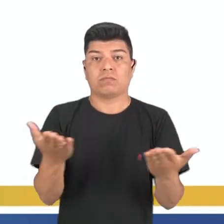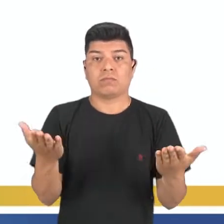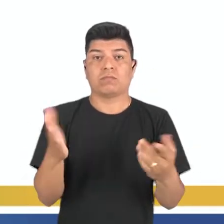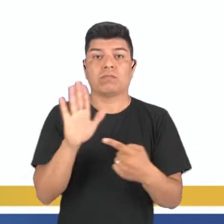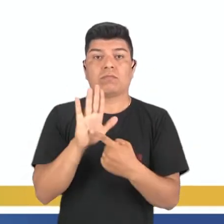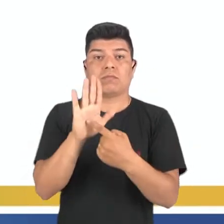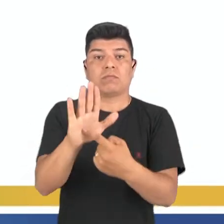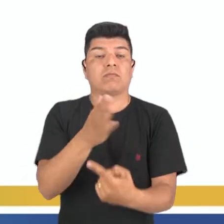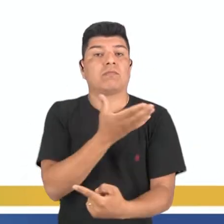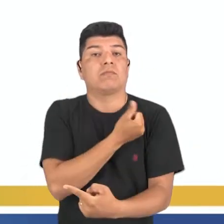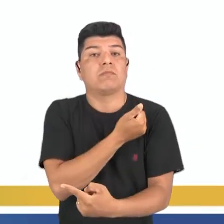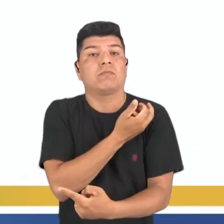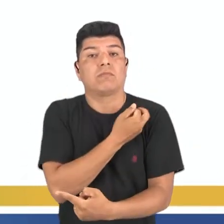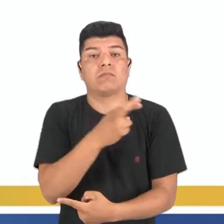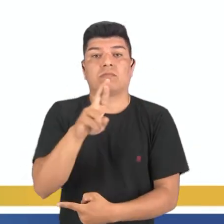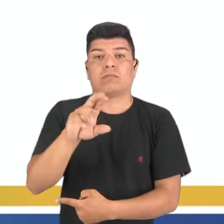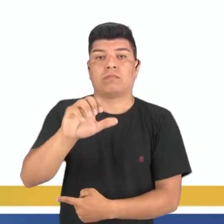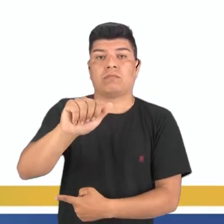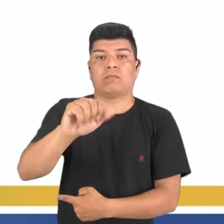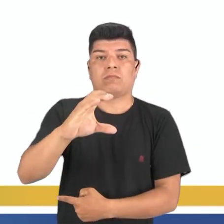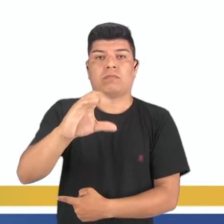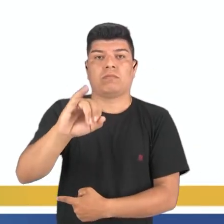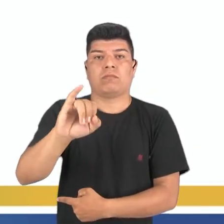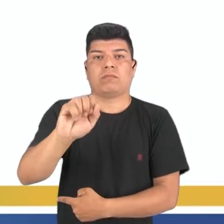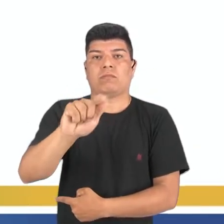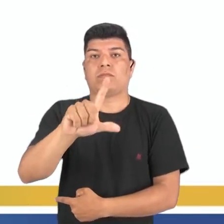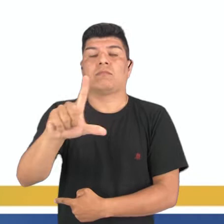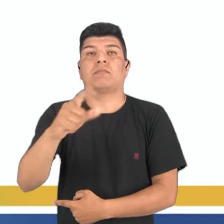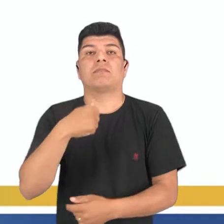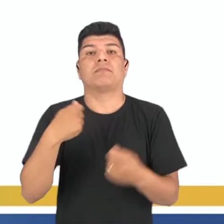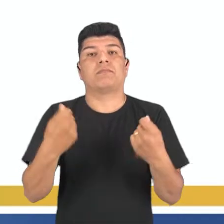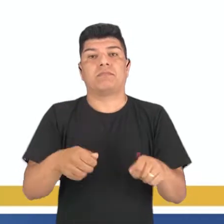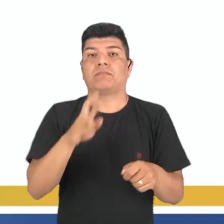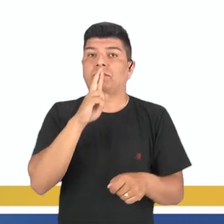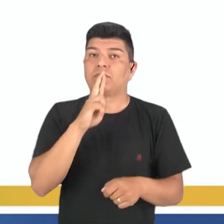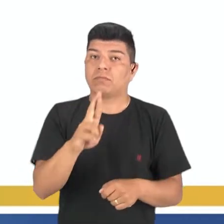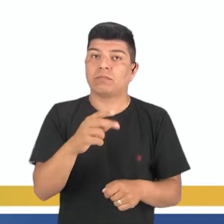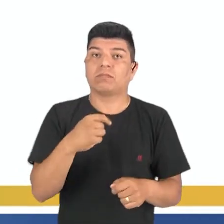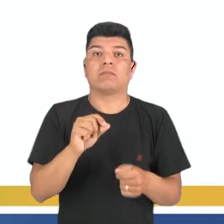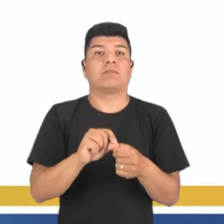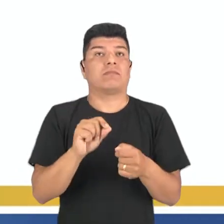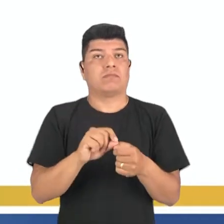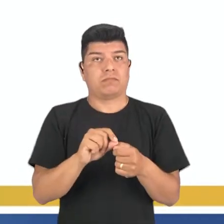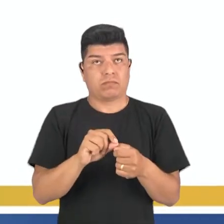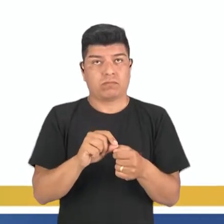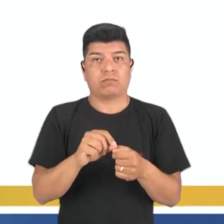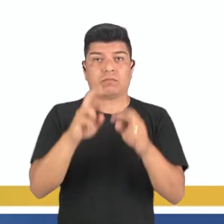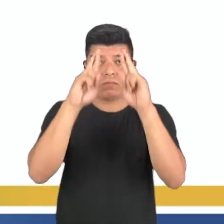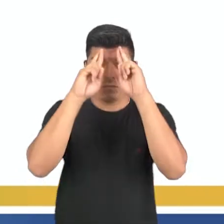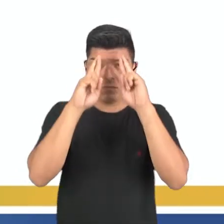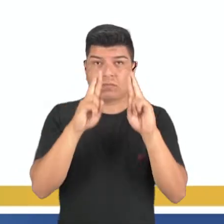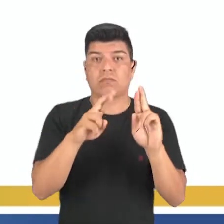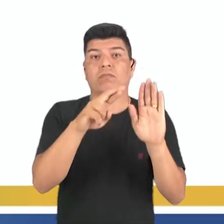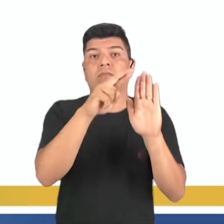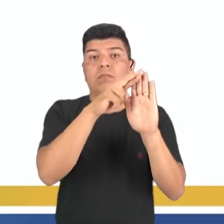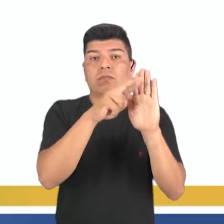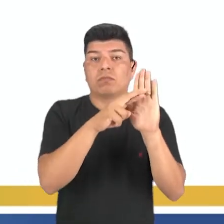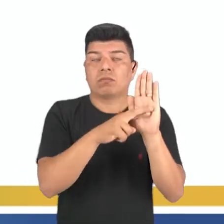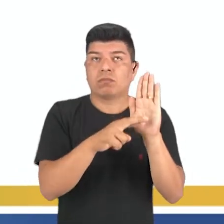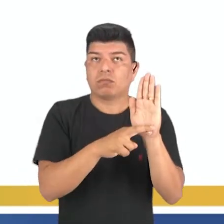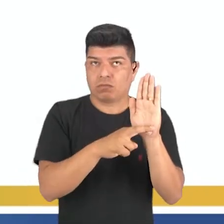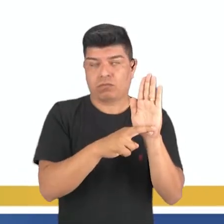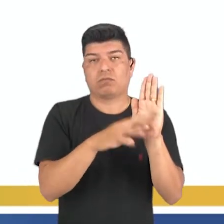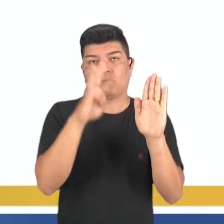número racional. Para eu saber qual é esse número, eu tenho que resolver. Só que aí eu tenho que fazer, respeitando as ordens